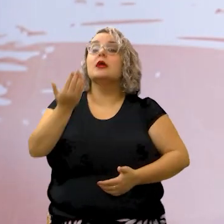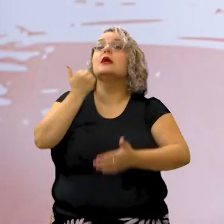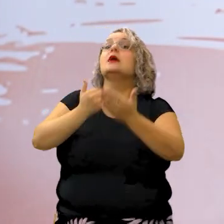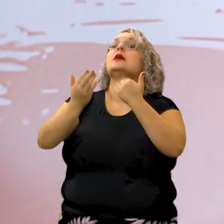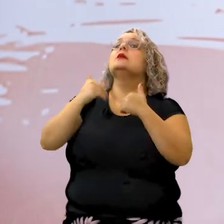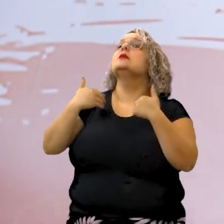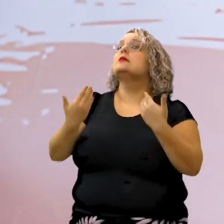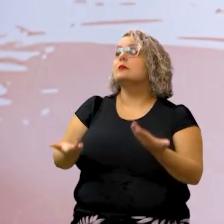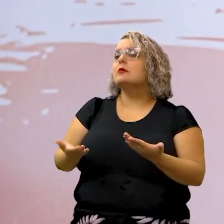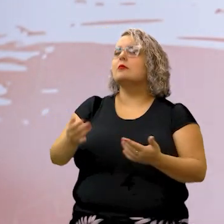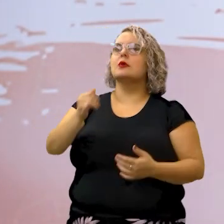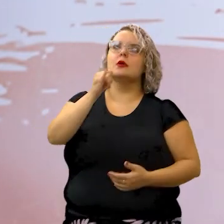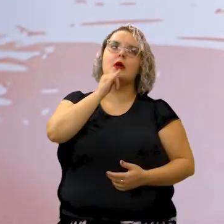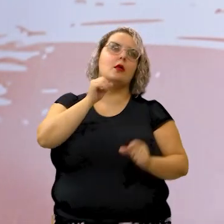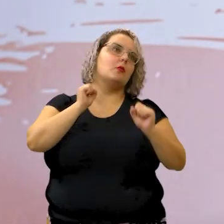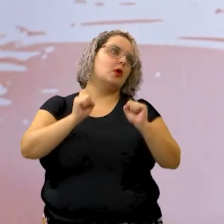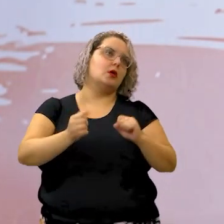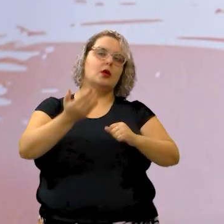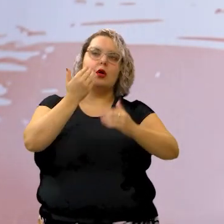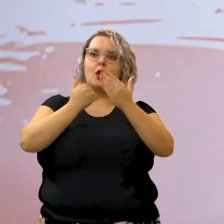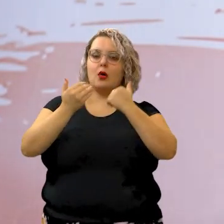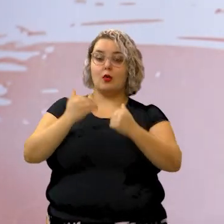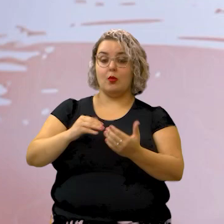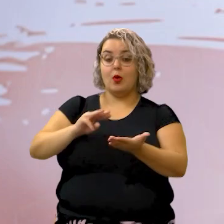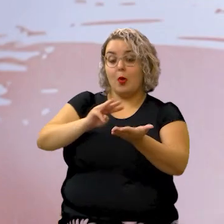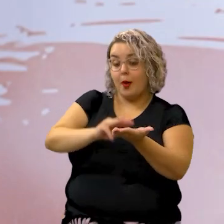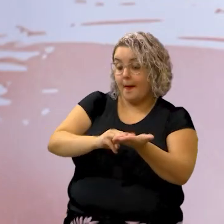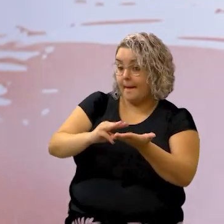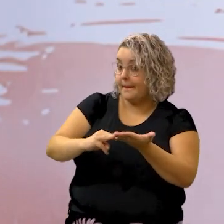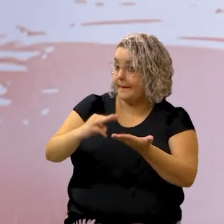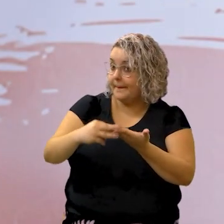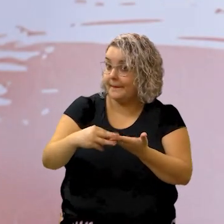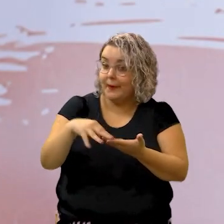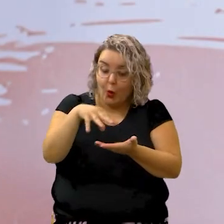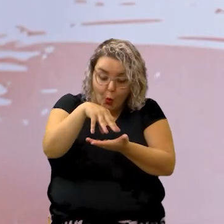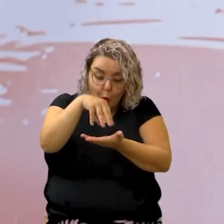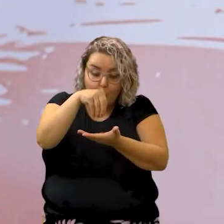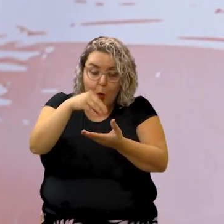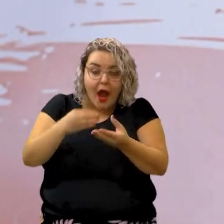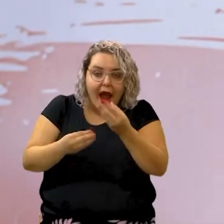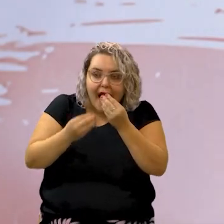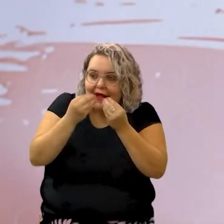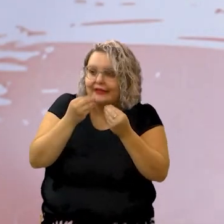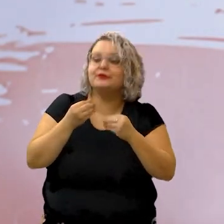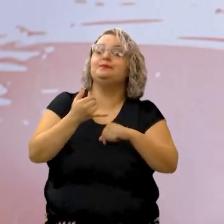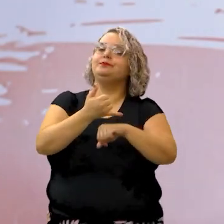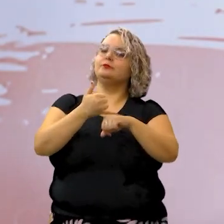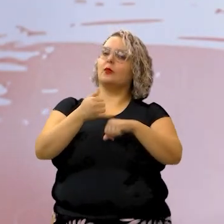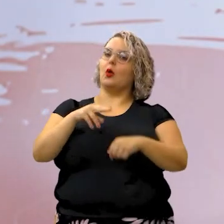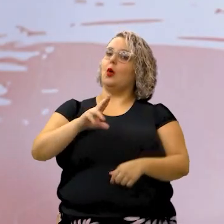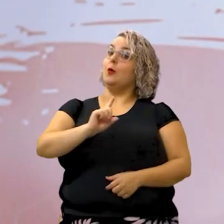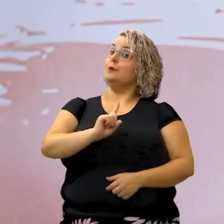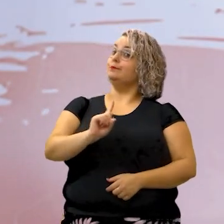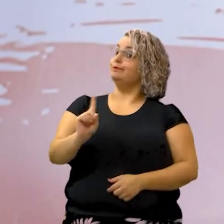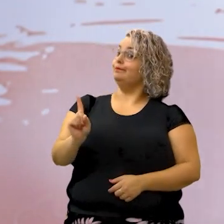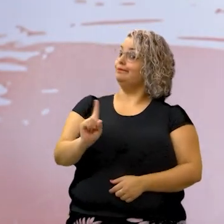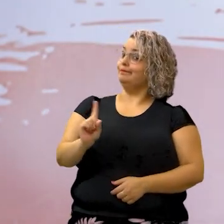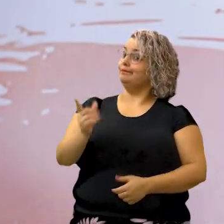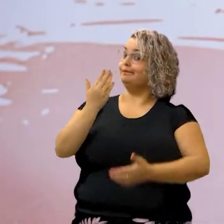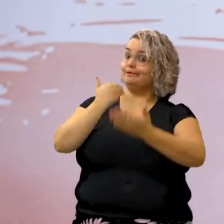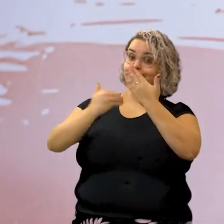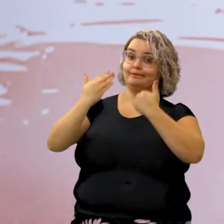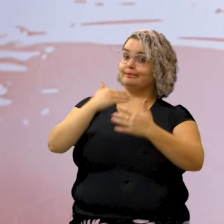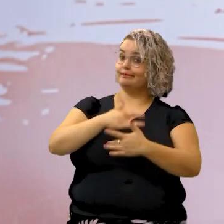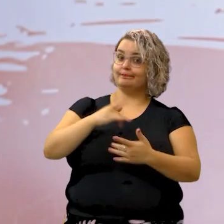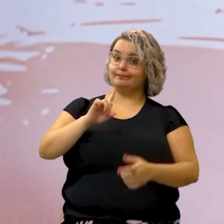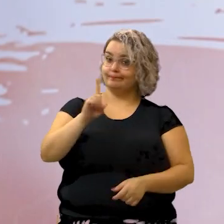bastante água. E a alimentação? Eu, por exemplo, posso comer um pastel, uma coxinha, tudo com muita gordura,